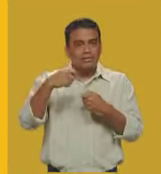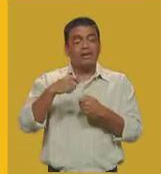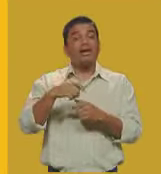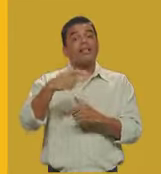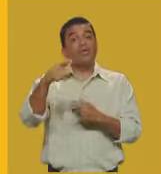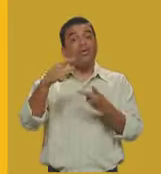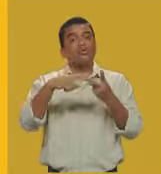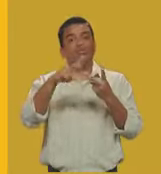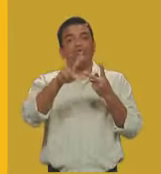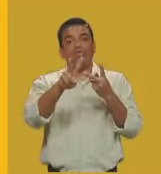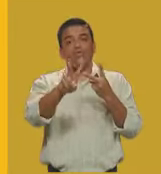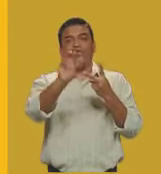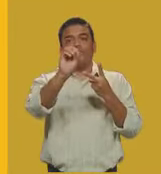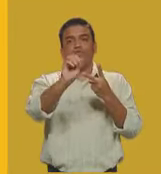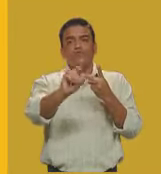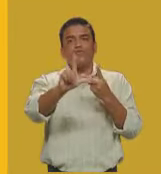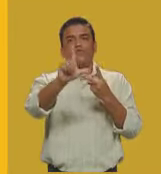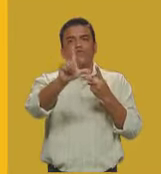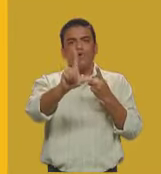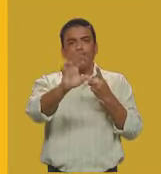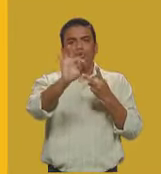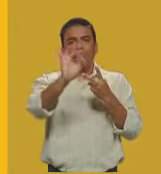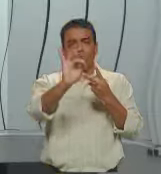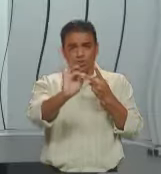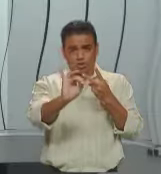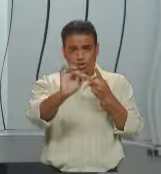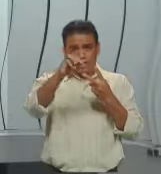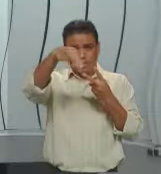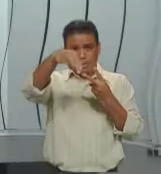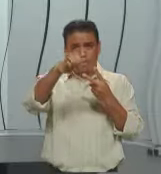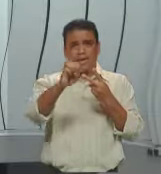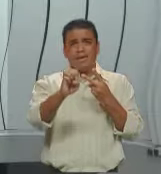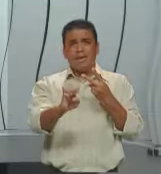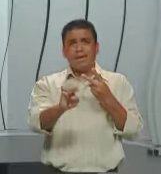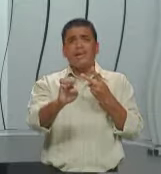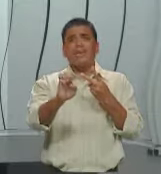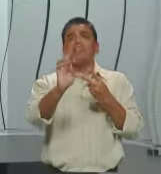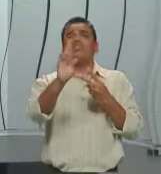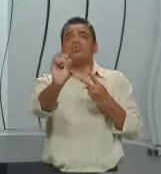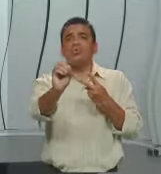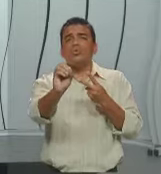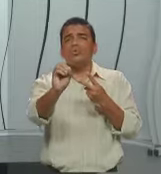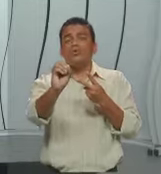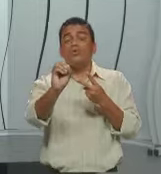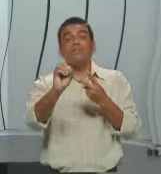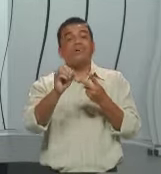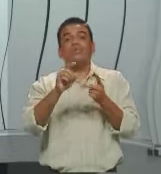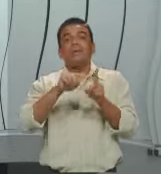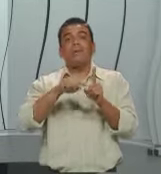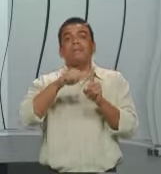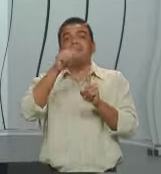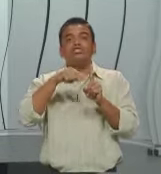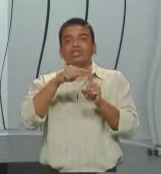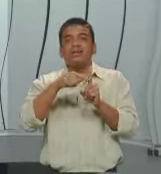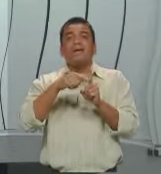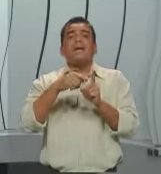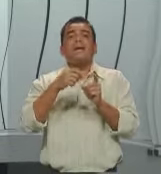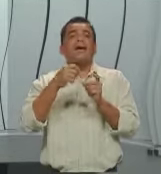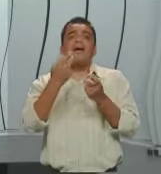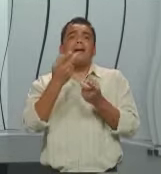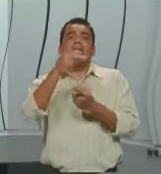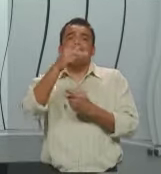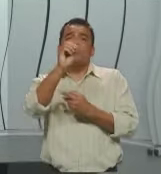voltímetro, que eu vou mostrar agora. O voltímetro, ele serve para medir volts, ou seja, medir diferença de potencial. E quando a